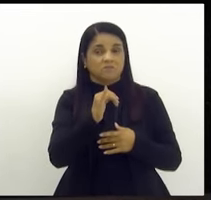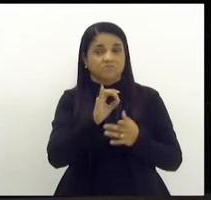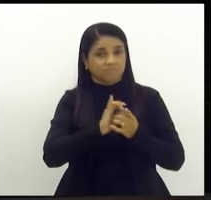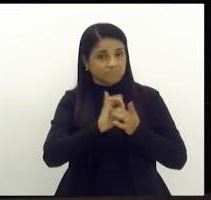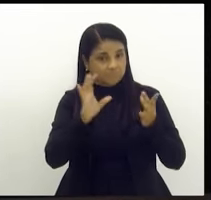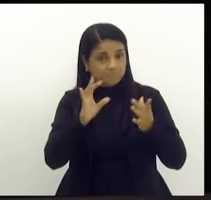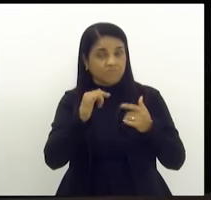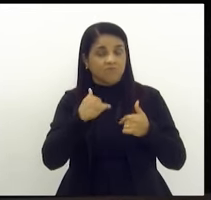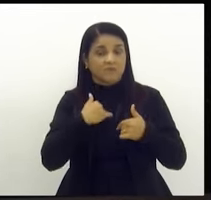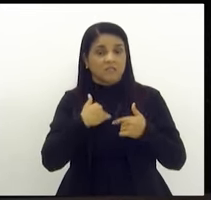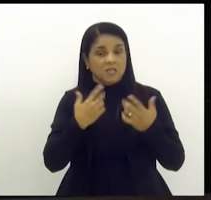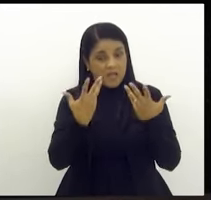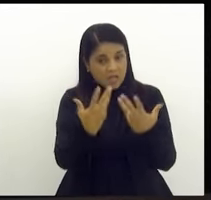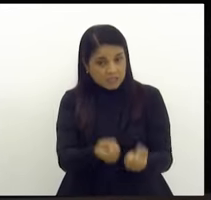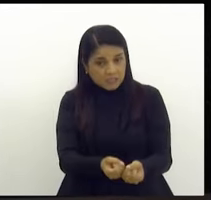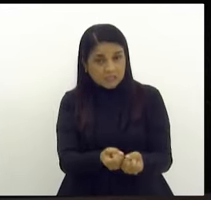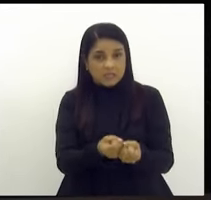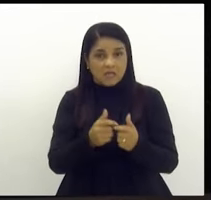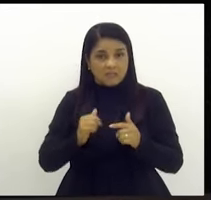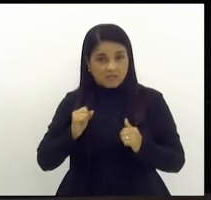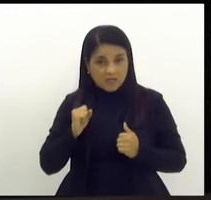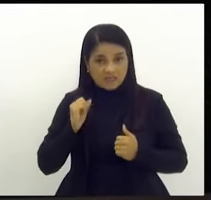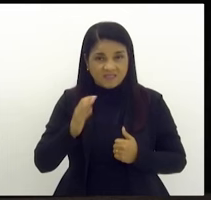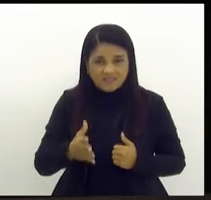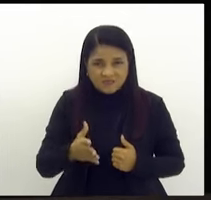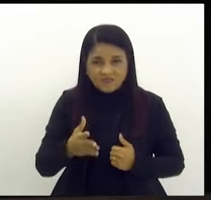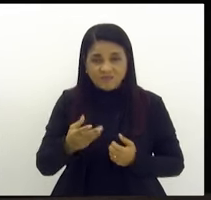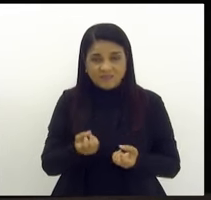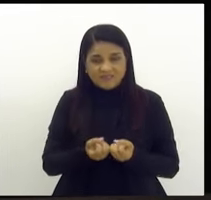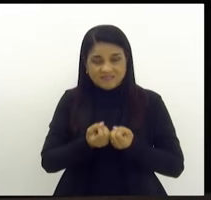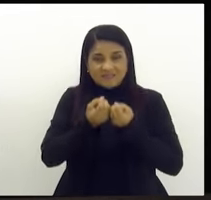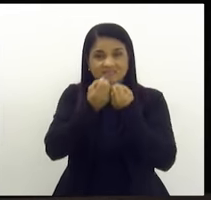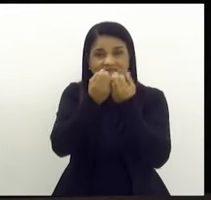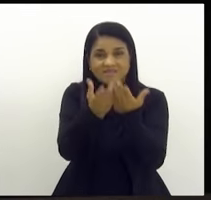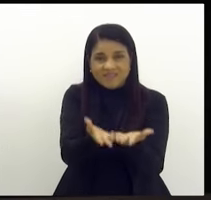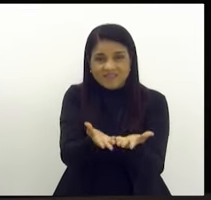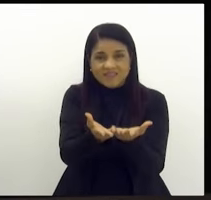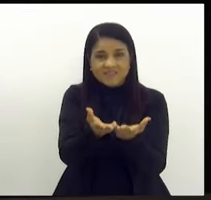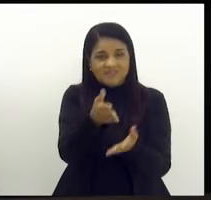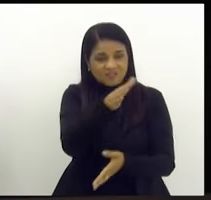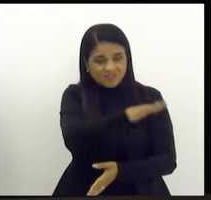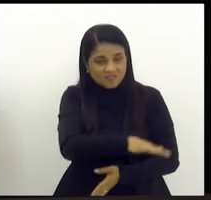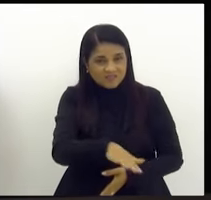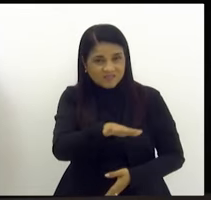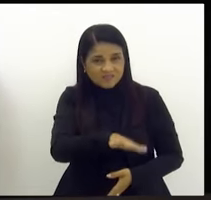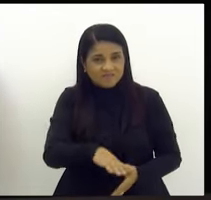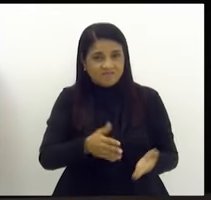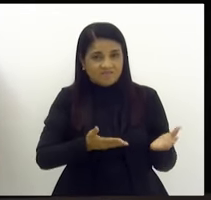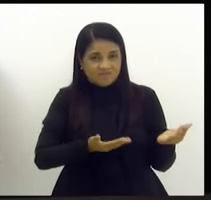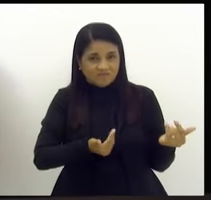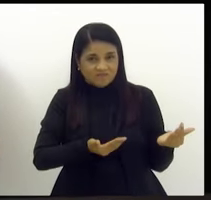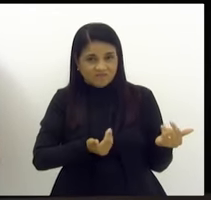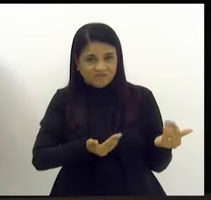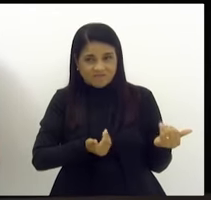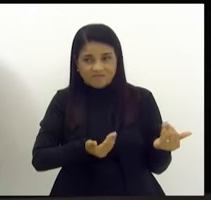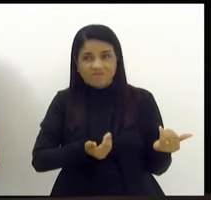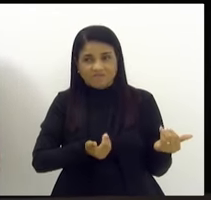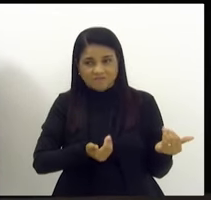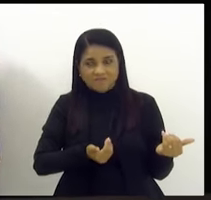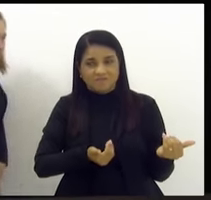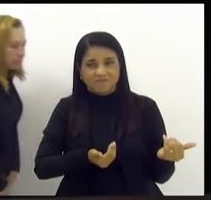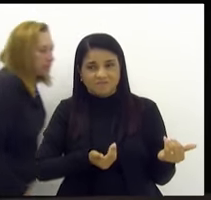nós permitirmos esta ação nós estamos entregando os as nossas crianças os nossos